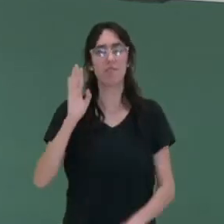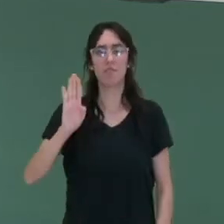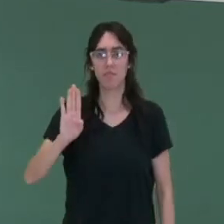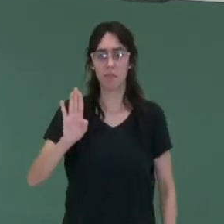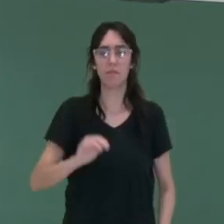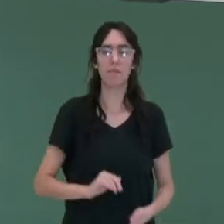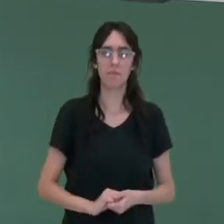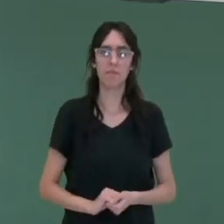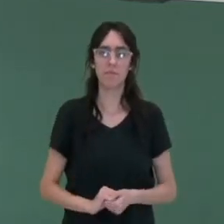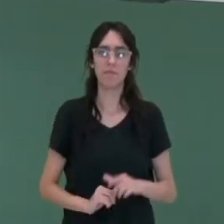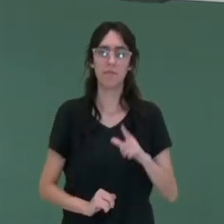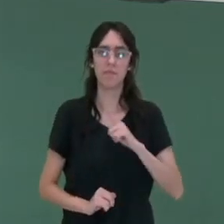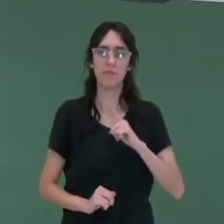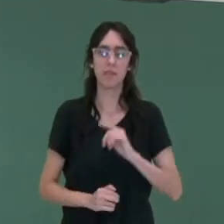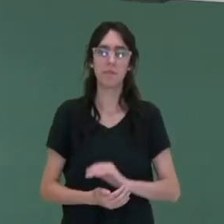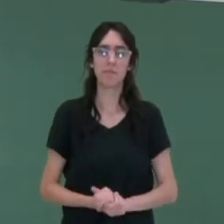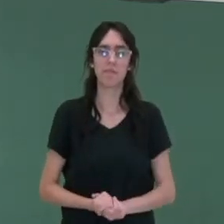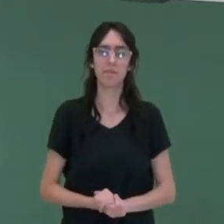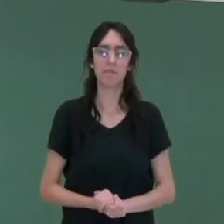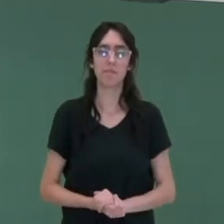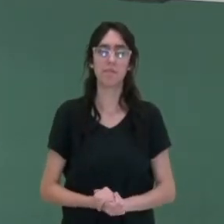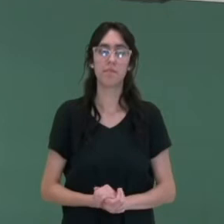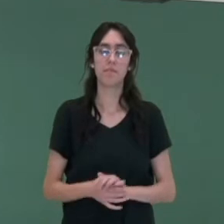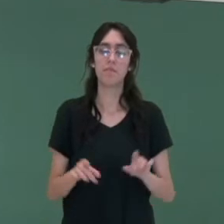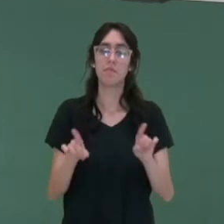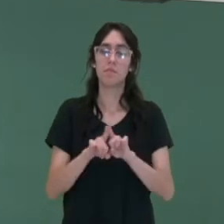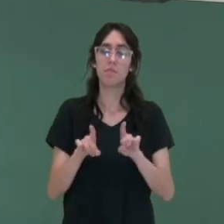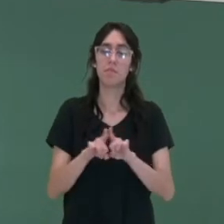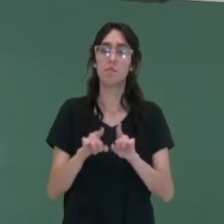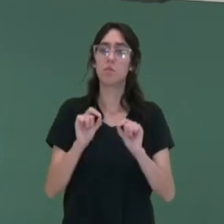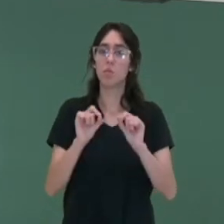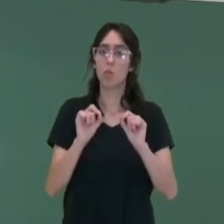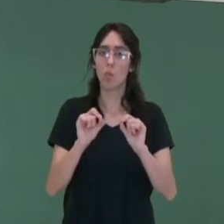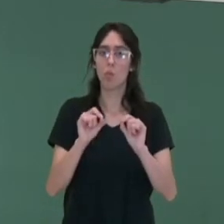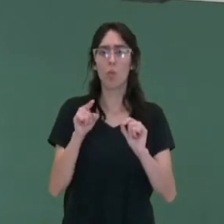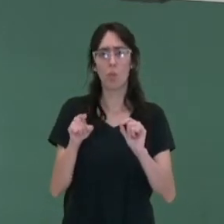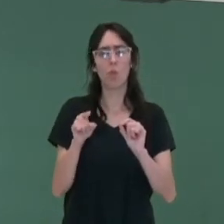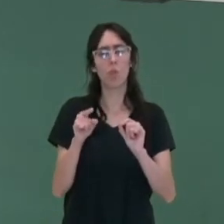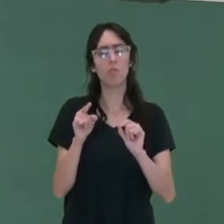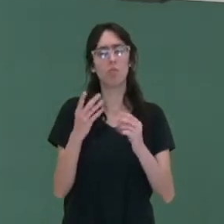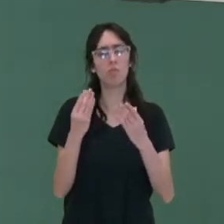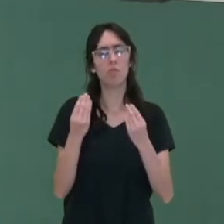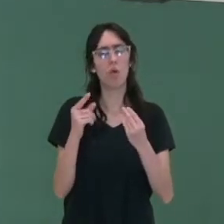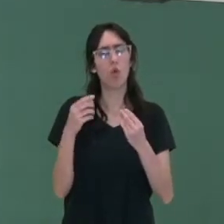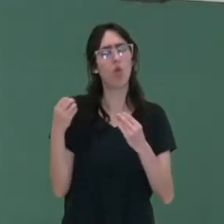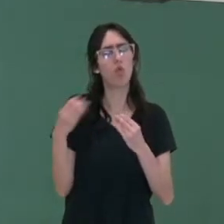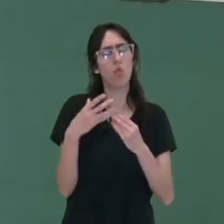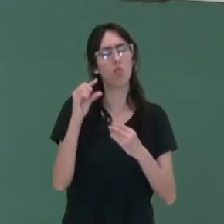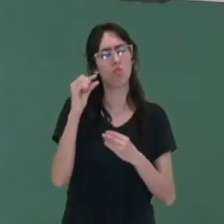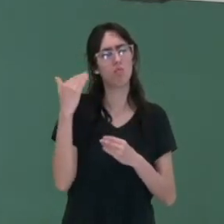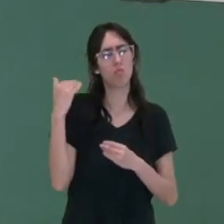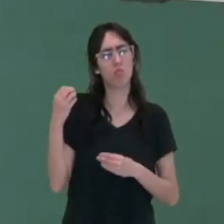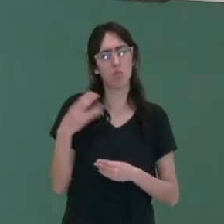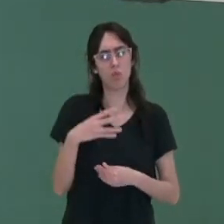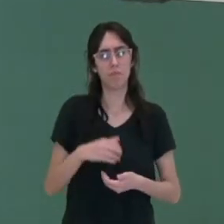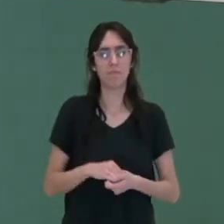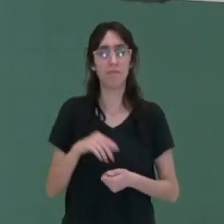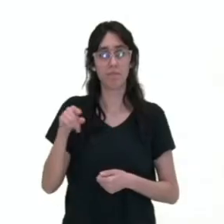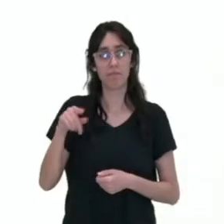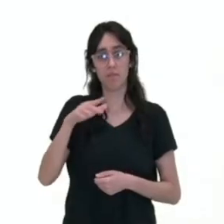vai formando ele. Porém, este horizonte aqui ainda sendo um horizonte bastante novo. Nesses cambissolos,